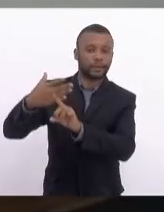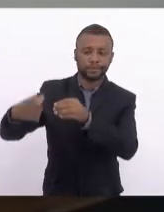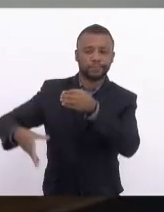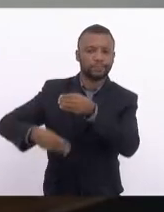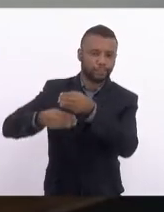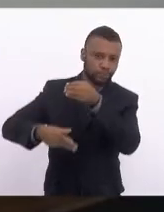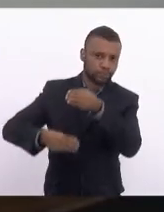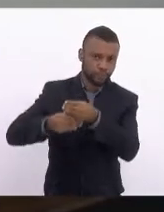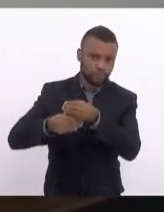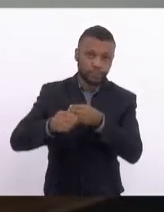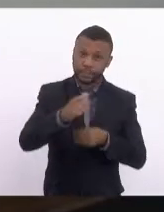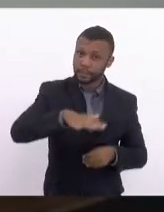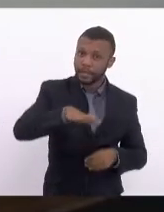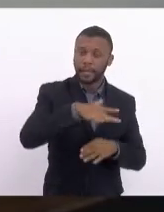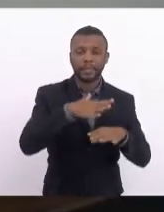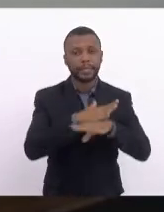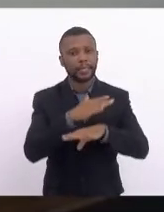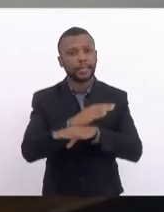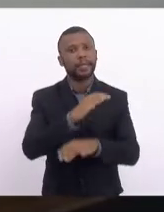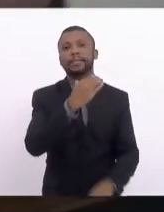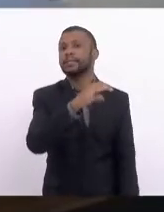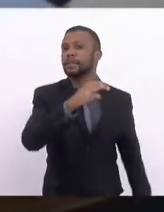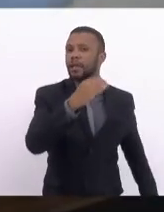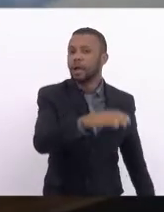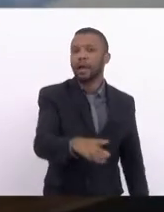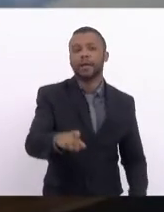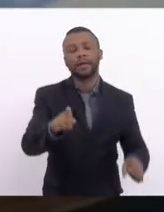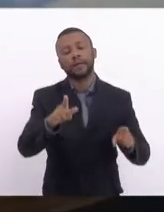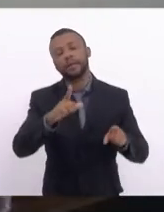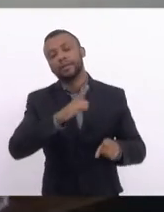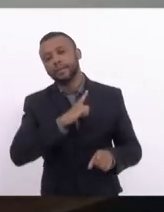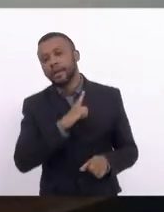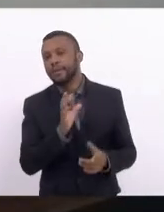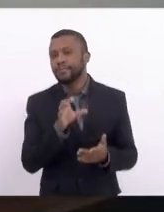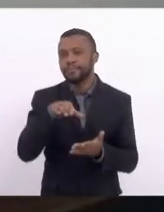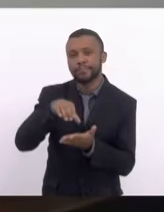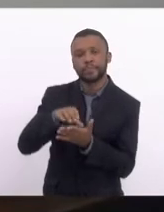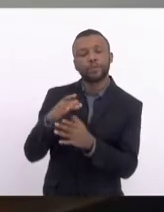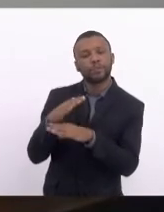de Niterói, tanto nos quartéis, repito, dos bombeiros do Centro